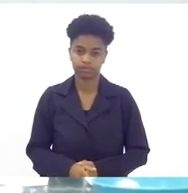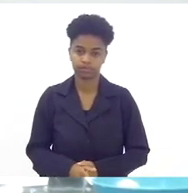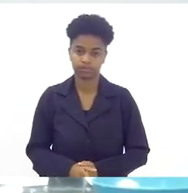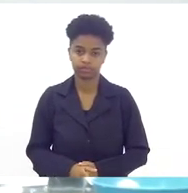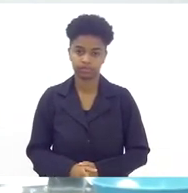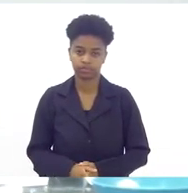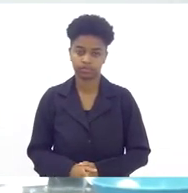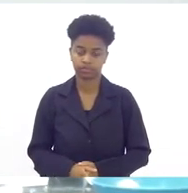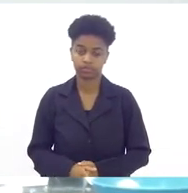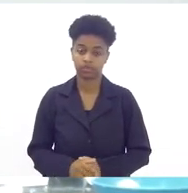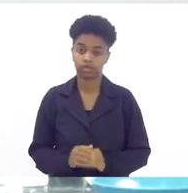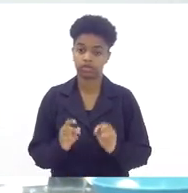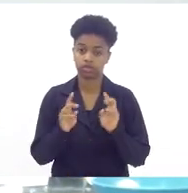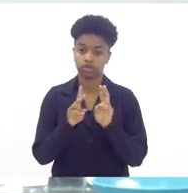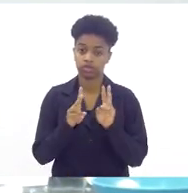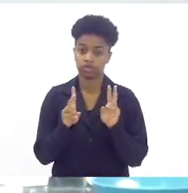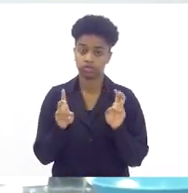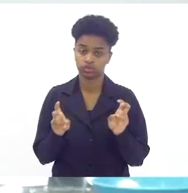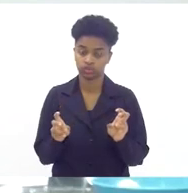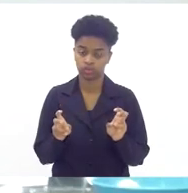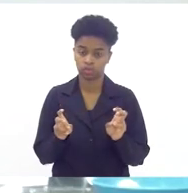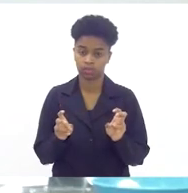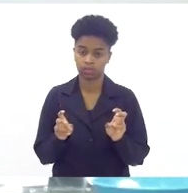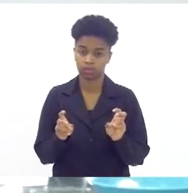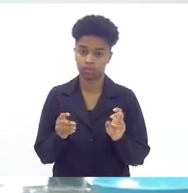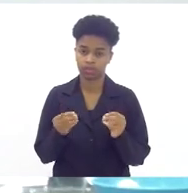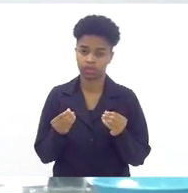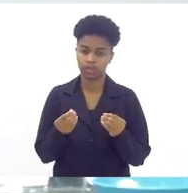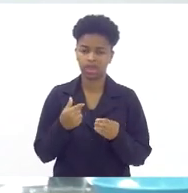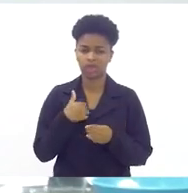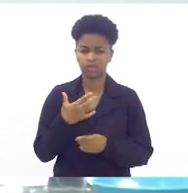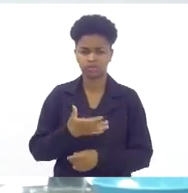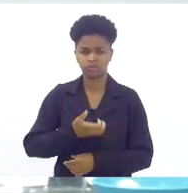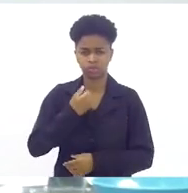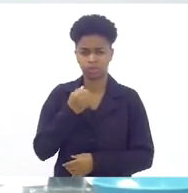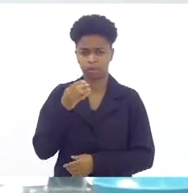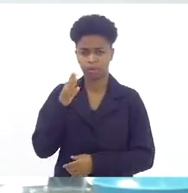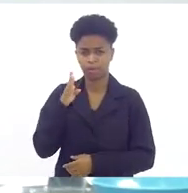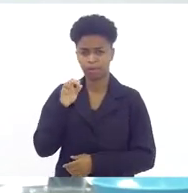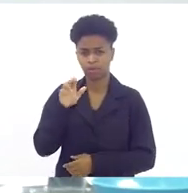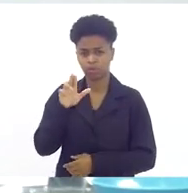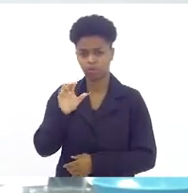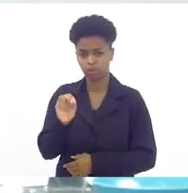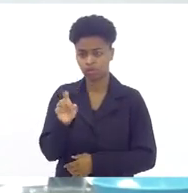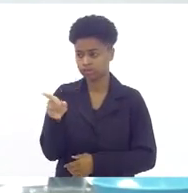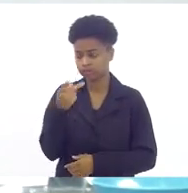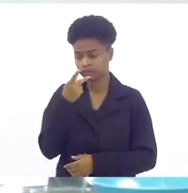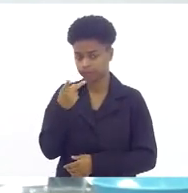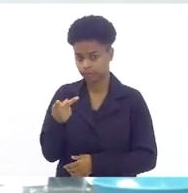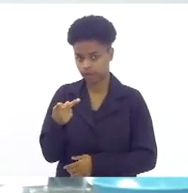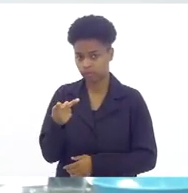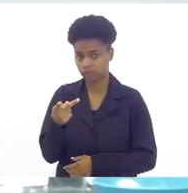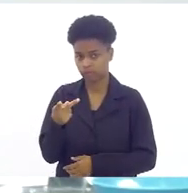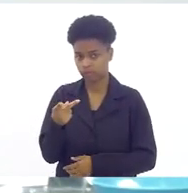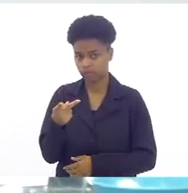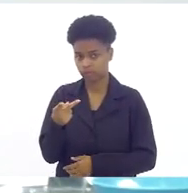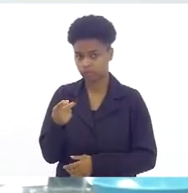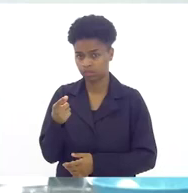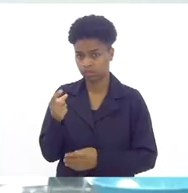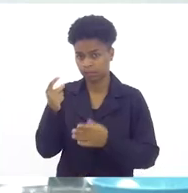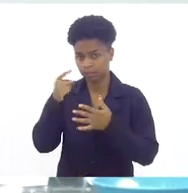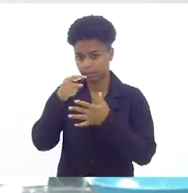quanto à questão E aí eu fiquei um pouco surpresa Bruno quando você colocou essas questões